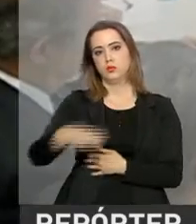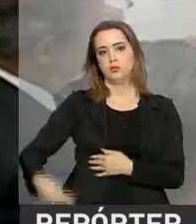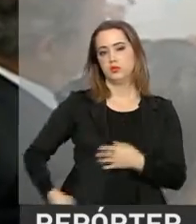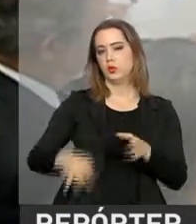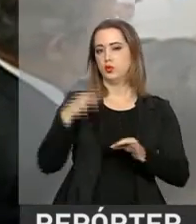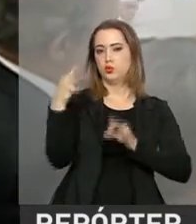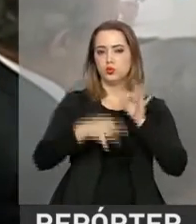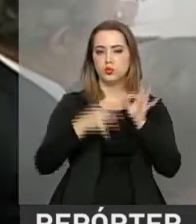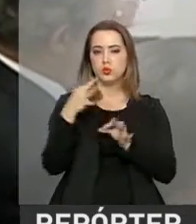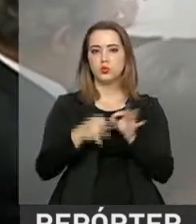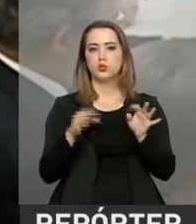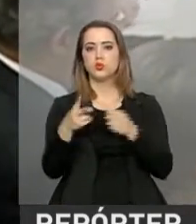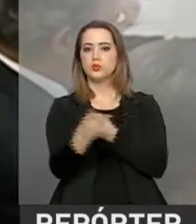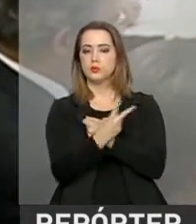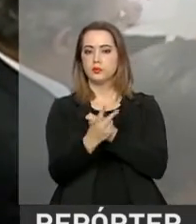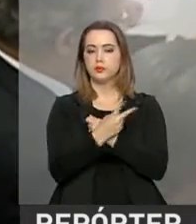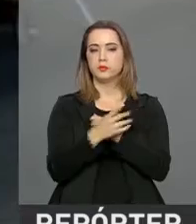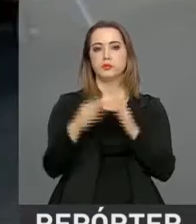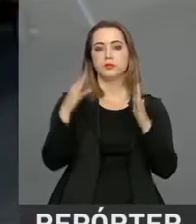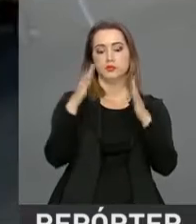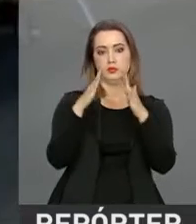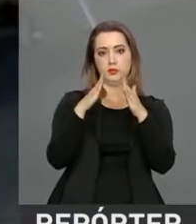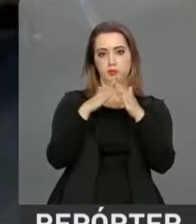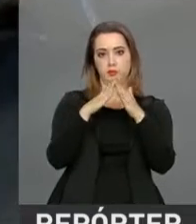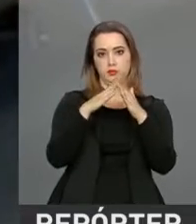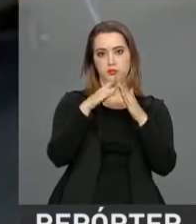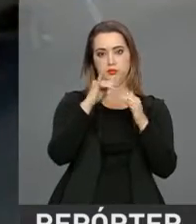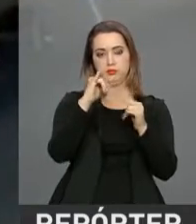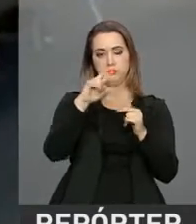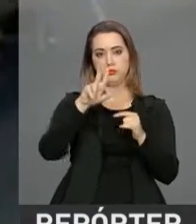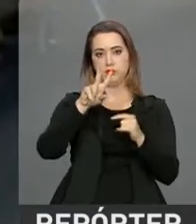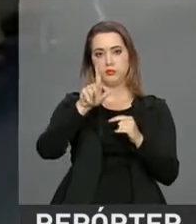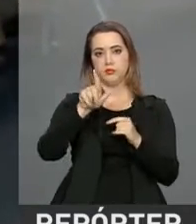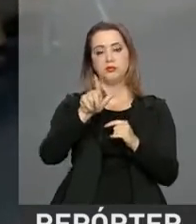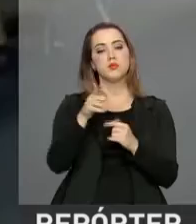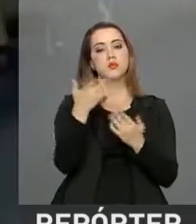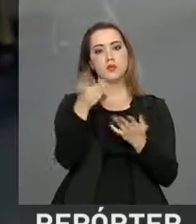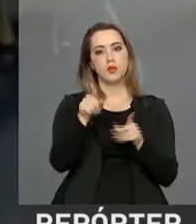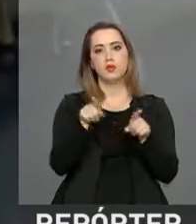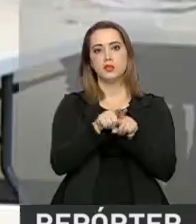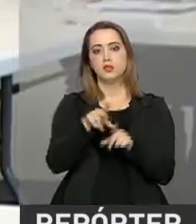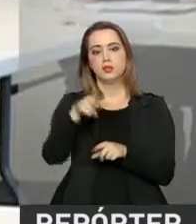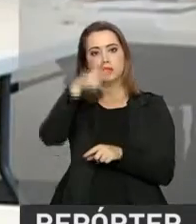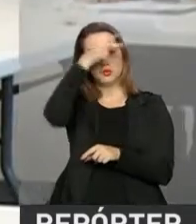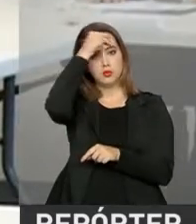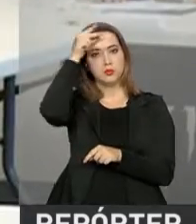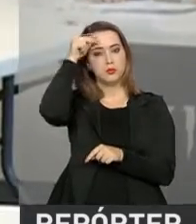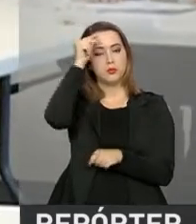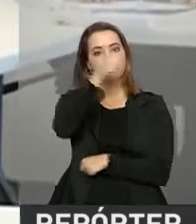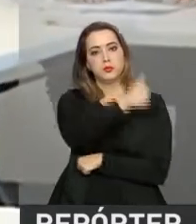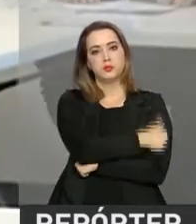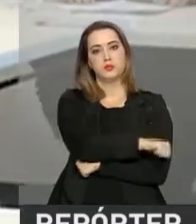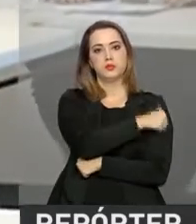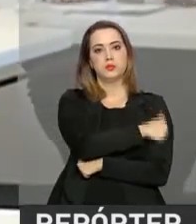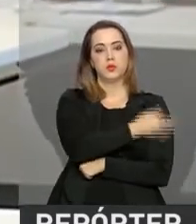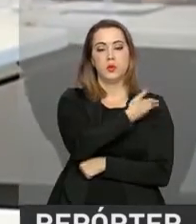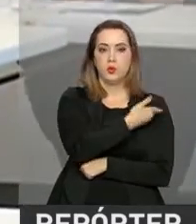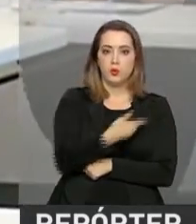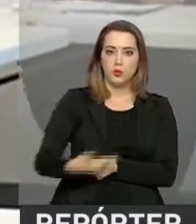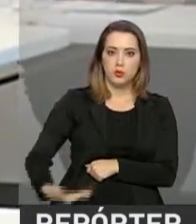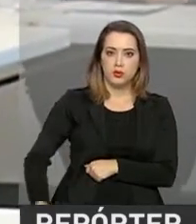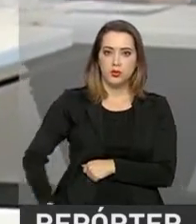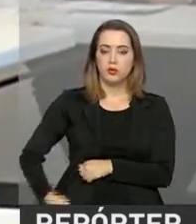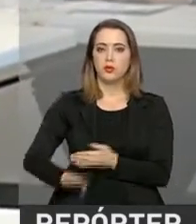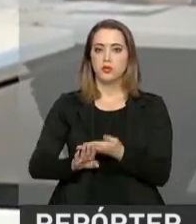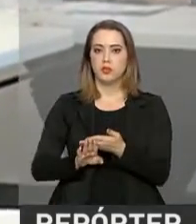e Cidadania, Defesa e Casa Civil. Além do prefeito do Rio de Janeiro, Eduardo Paes, do governador licenciado do estado,